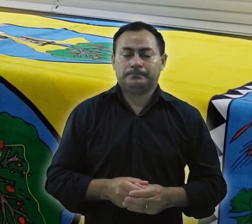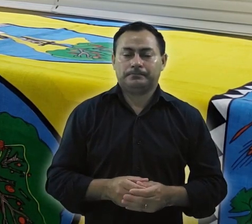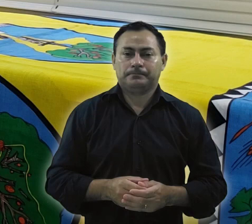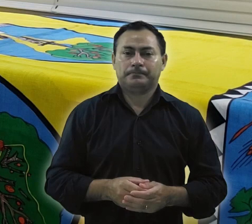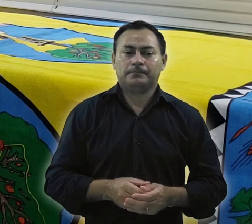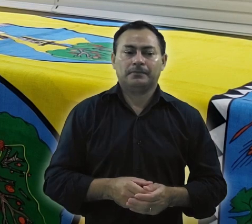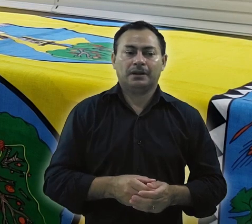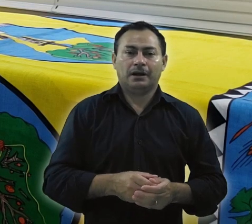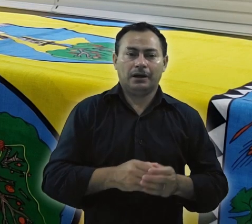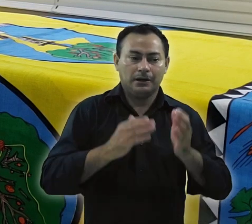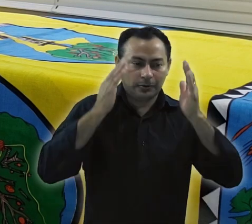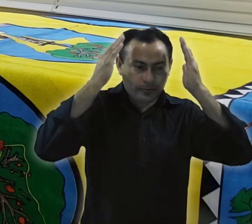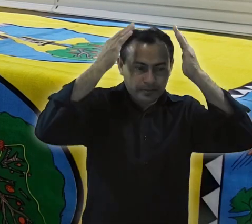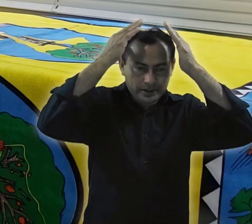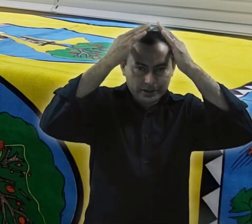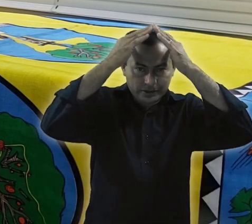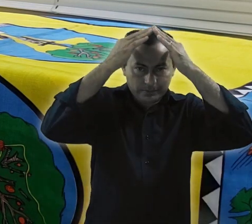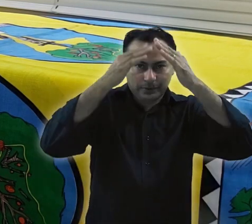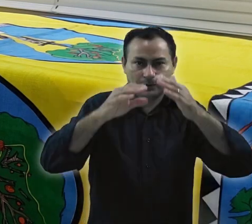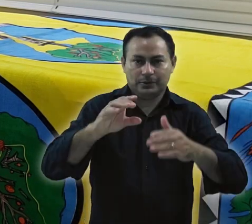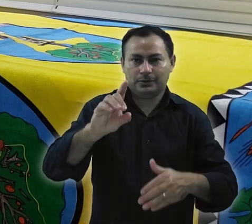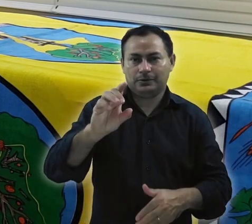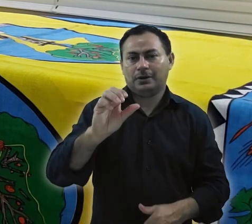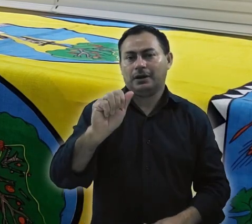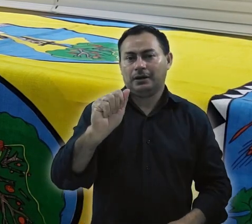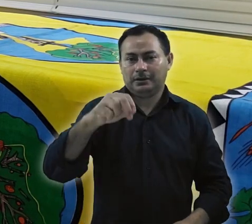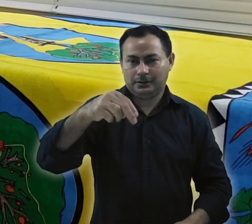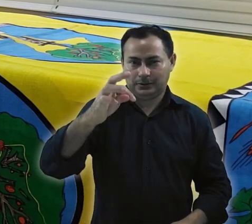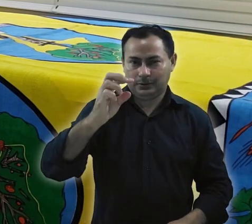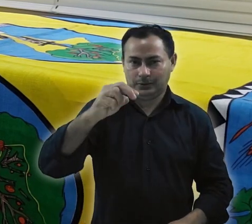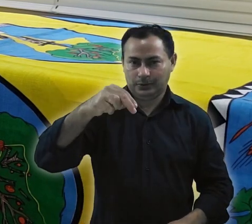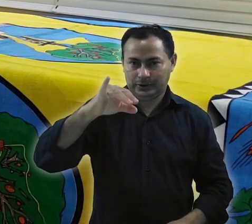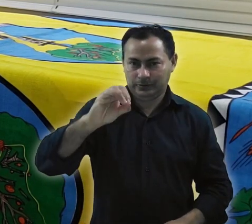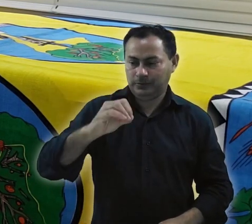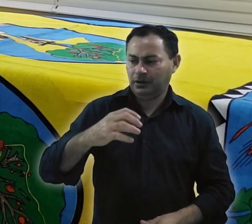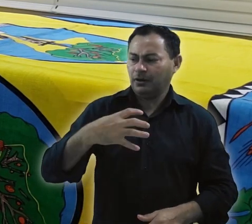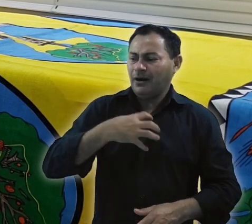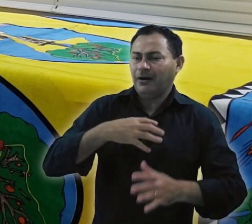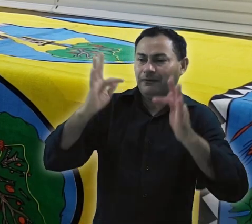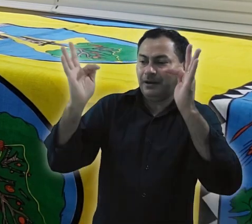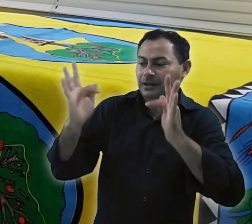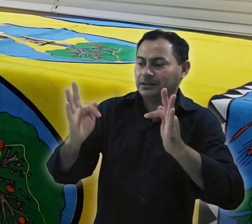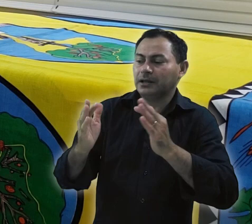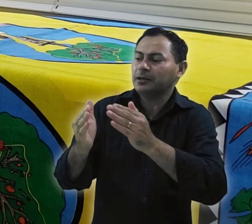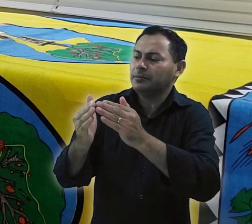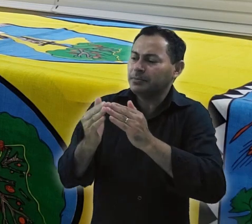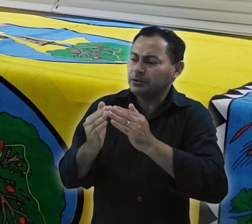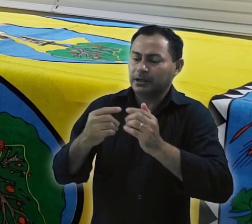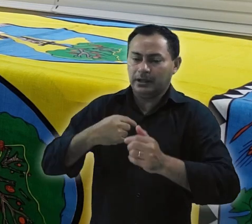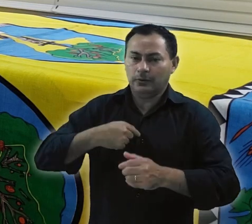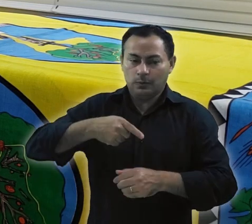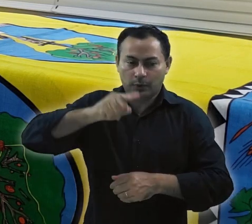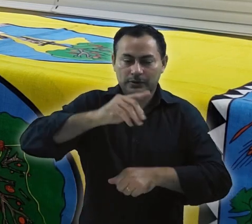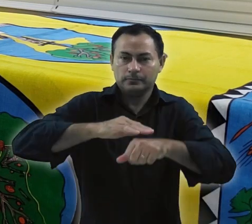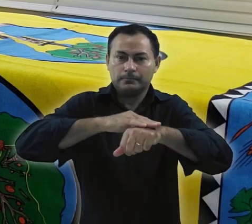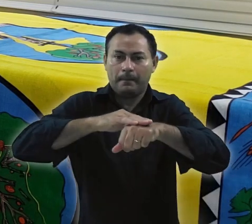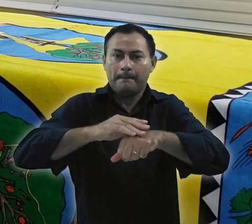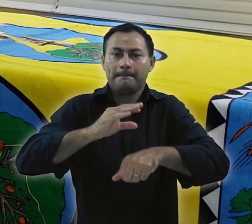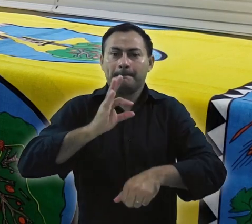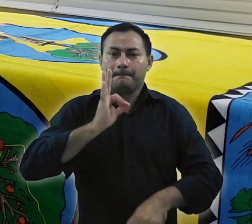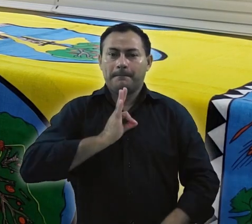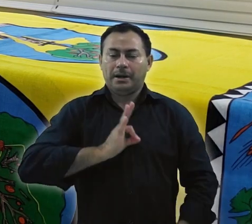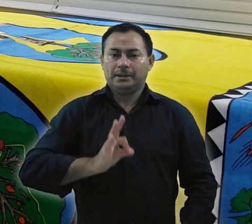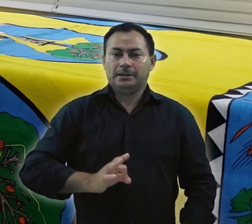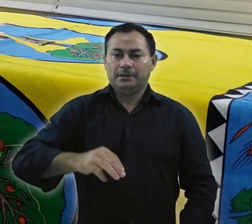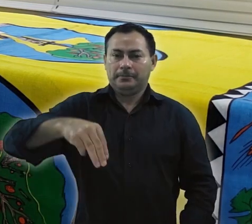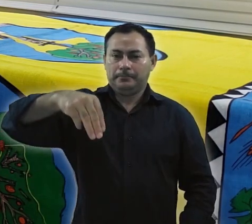Mas aí ele falou para mim, ficou muito feliz e pediu para que eu conversasse com o Padre